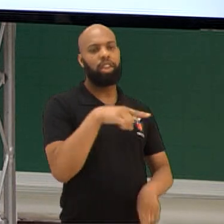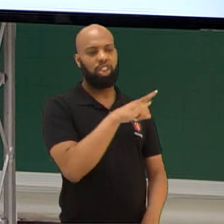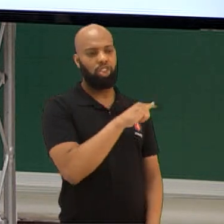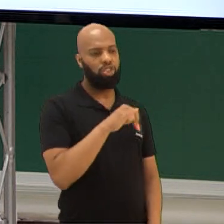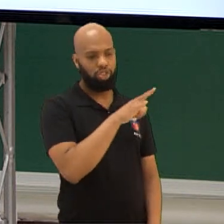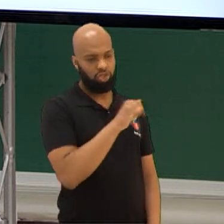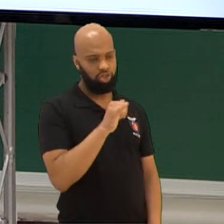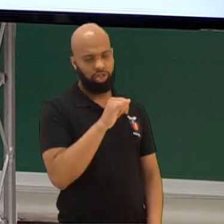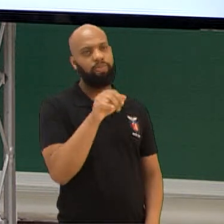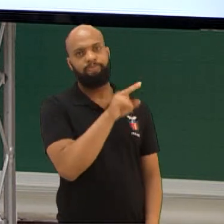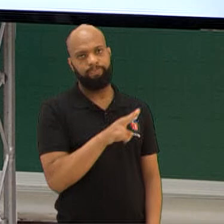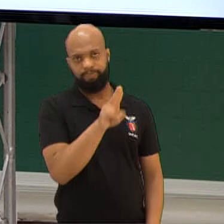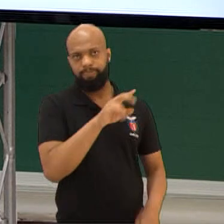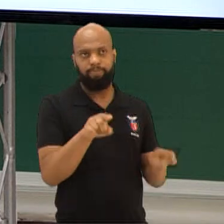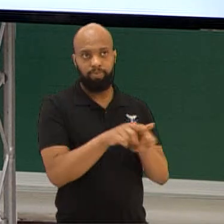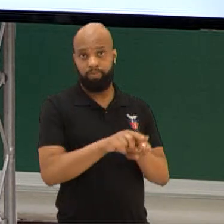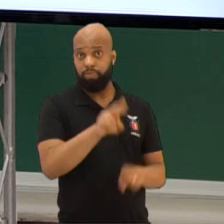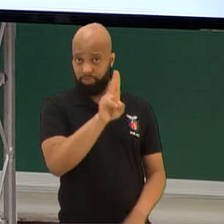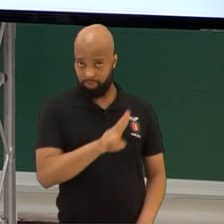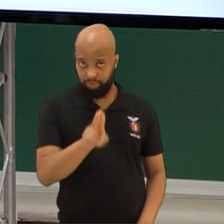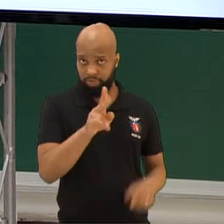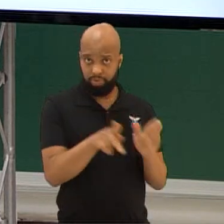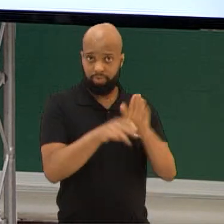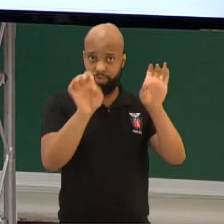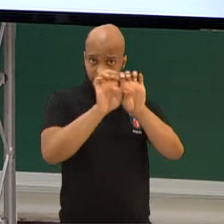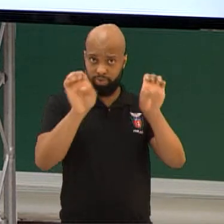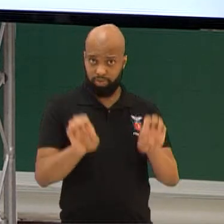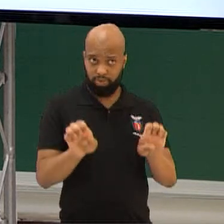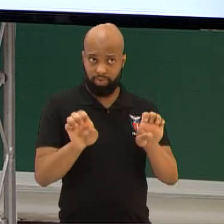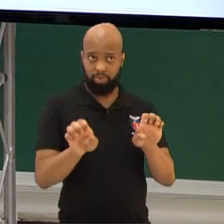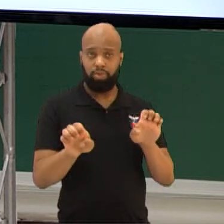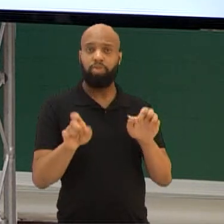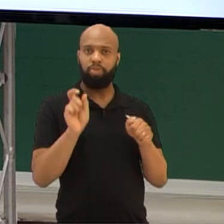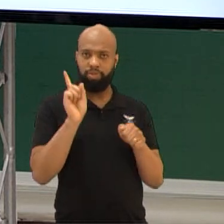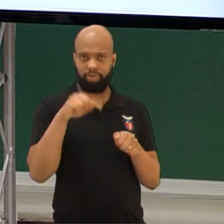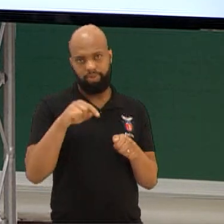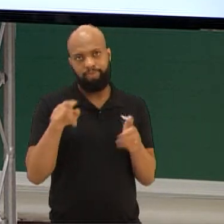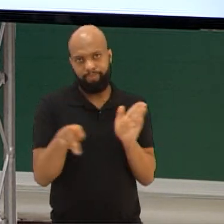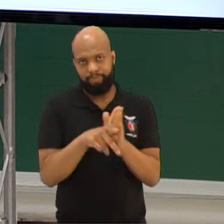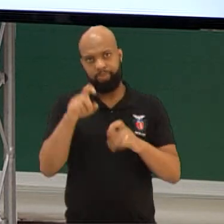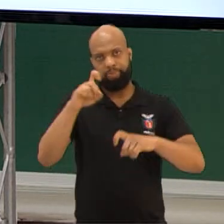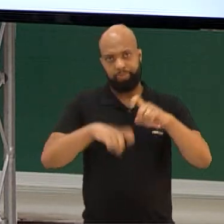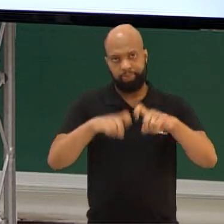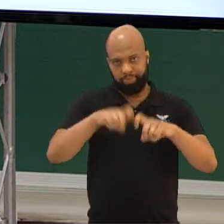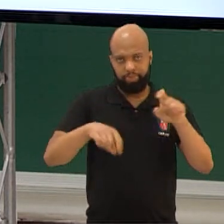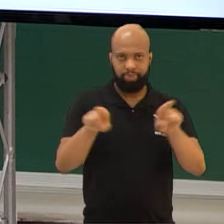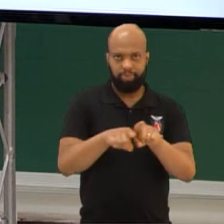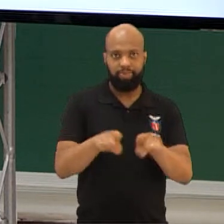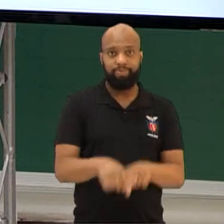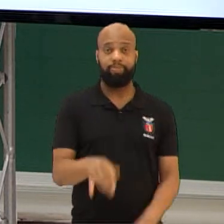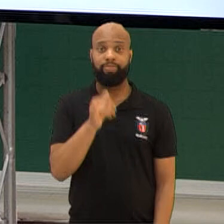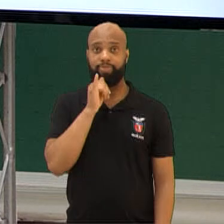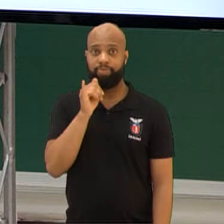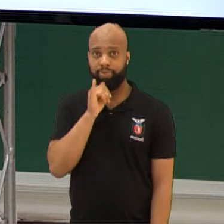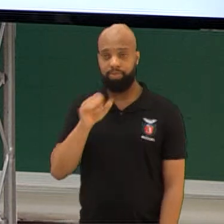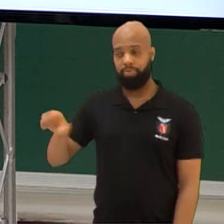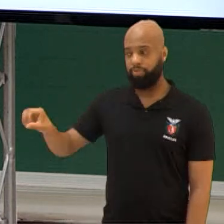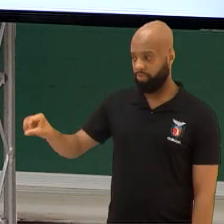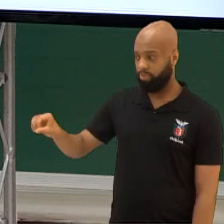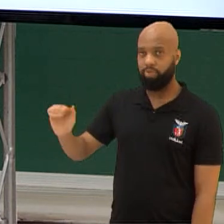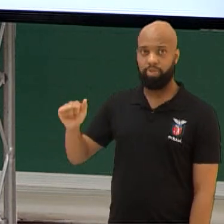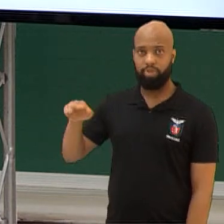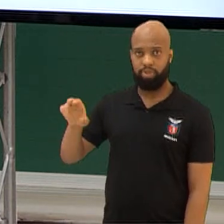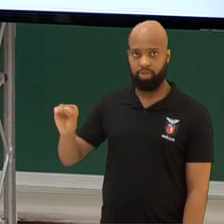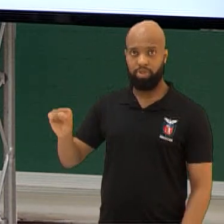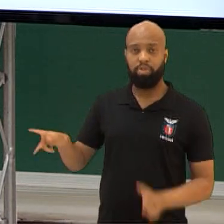ser utilizado como estrutura urogenital ali também. O ânus, por exemplo, que vai aparecer